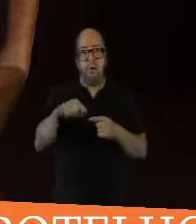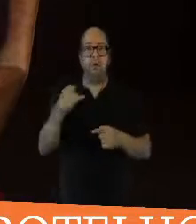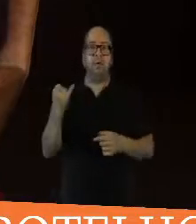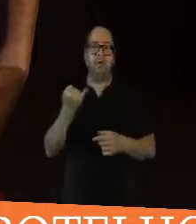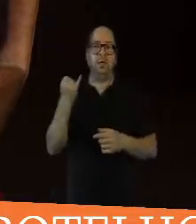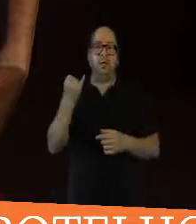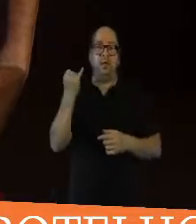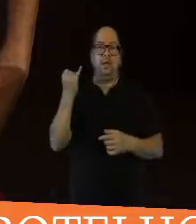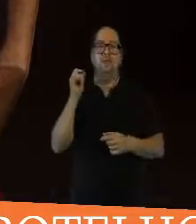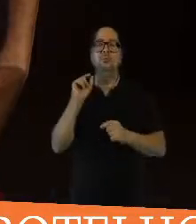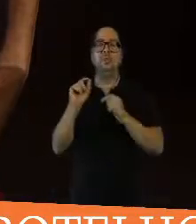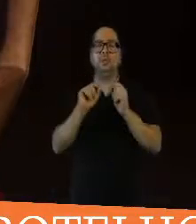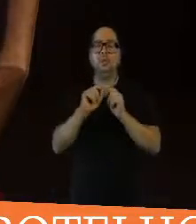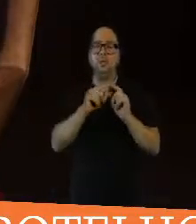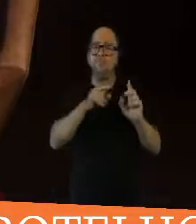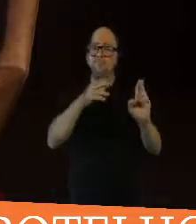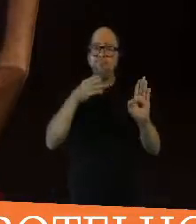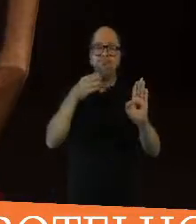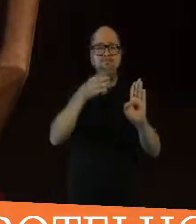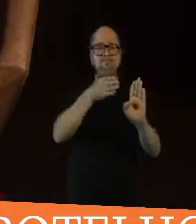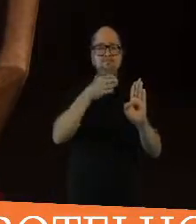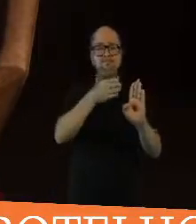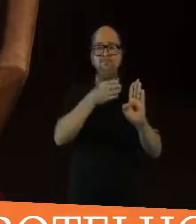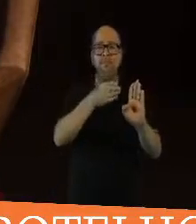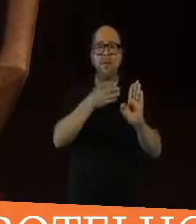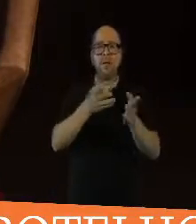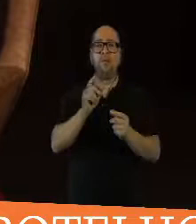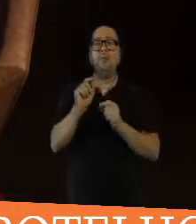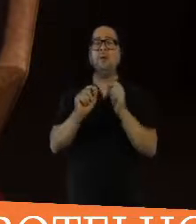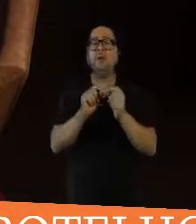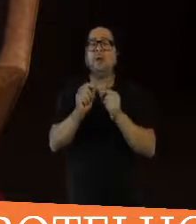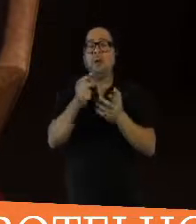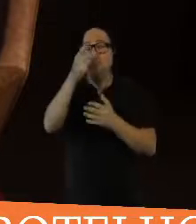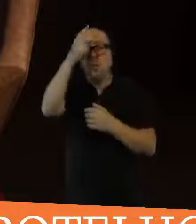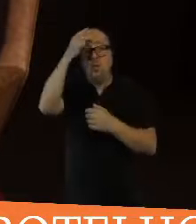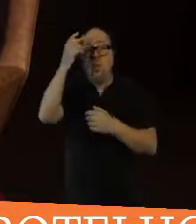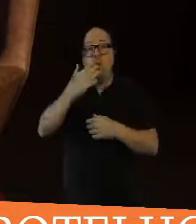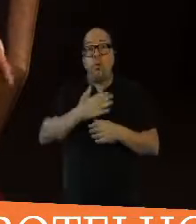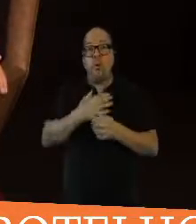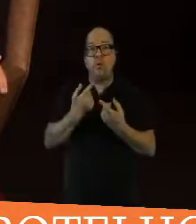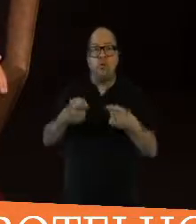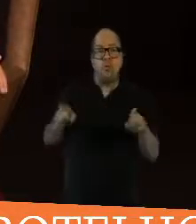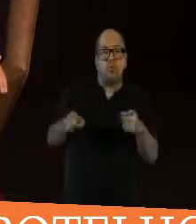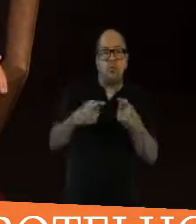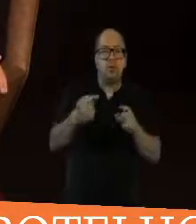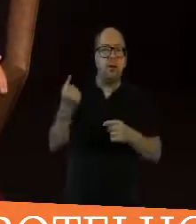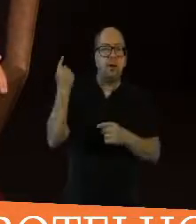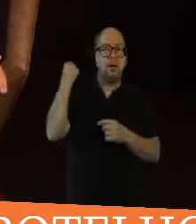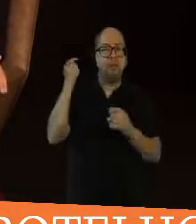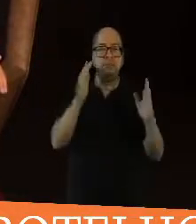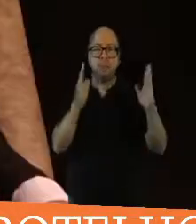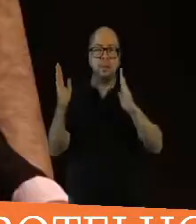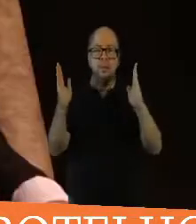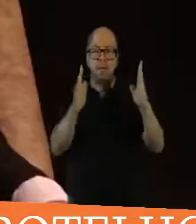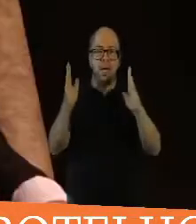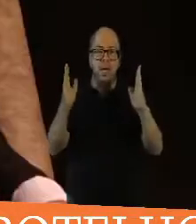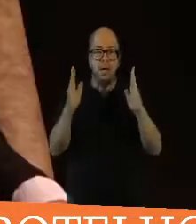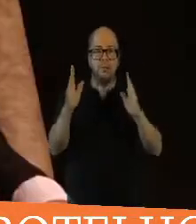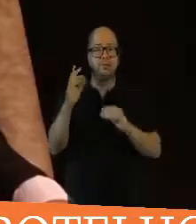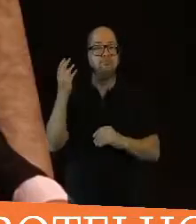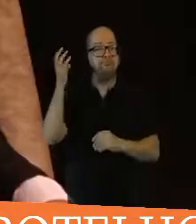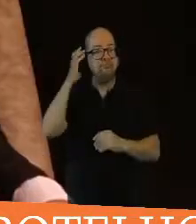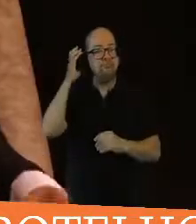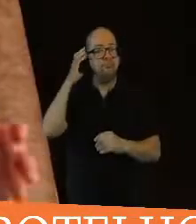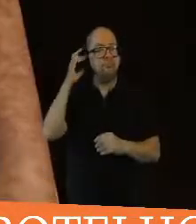é uma espécie de referência para quem gosta de música, da música feita na Era de Ouro do Rádio, para quem escuta as músicas